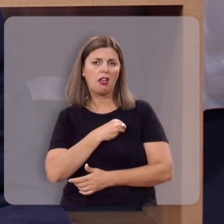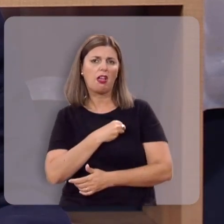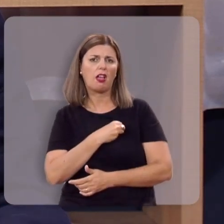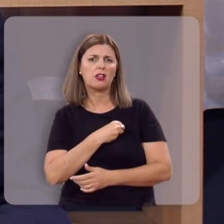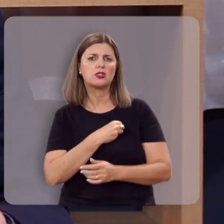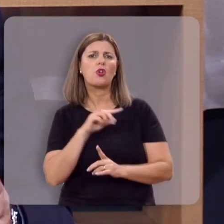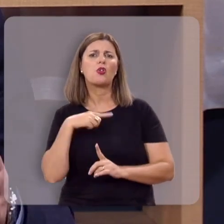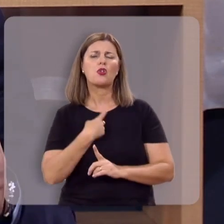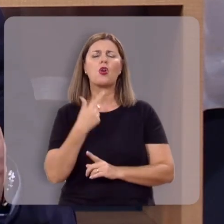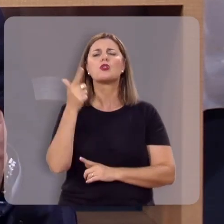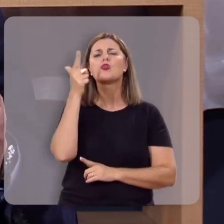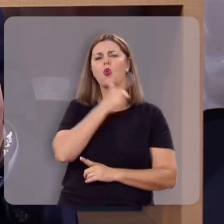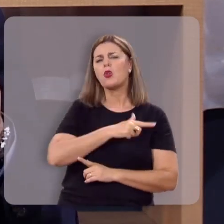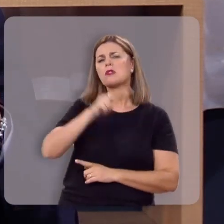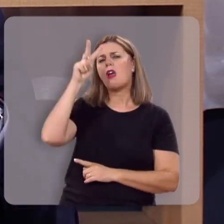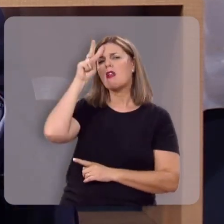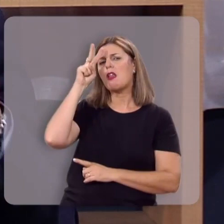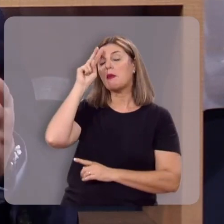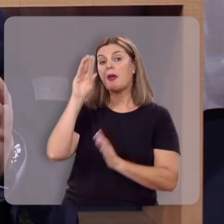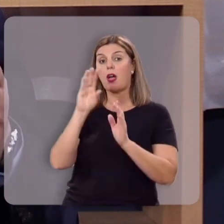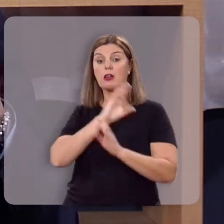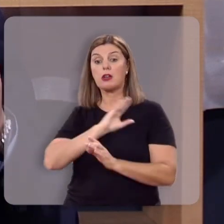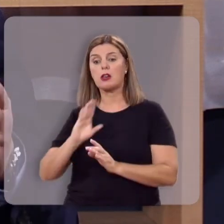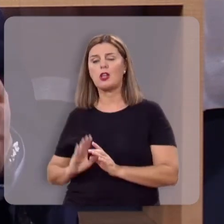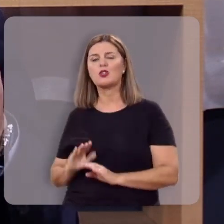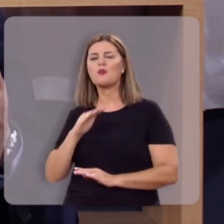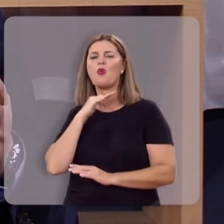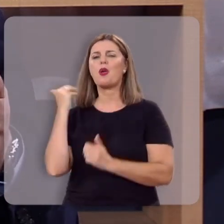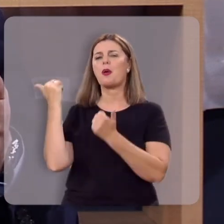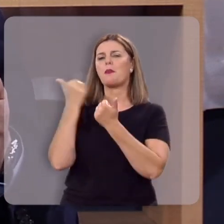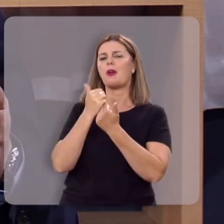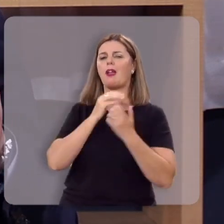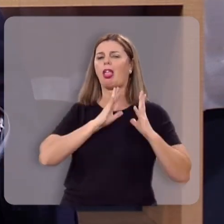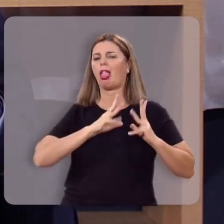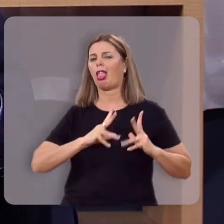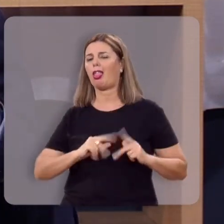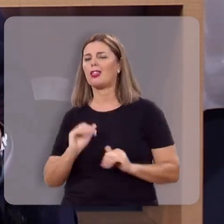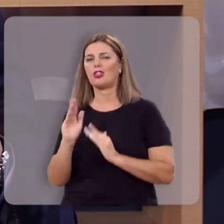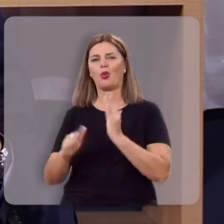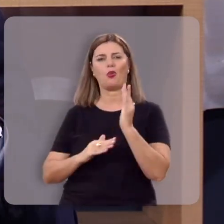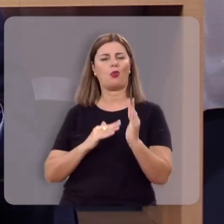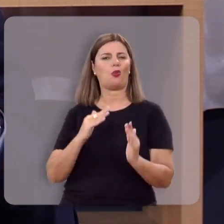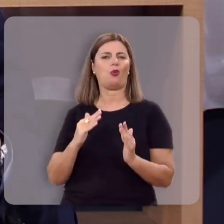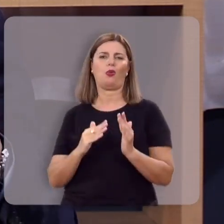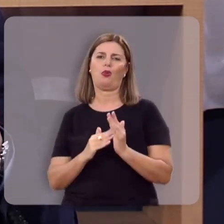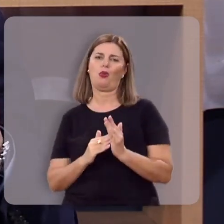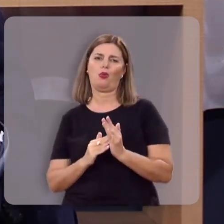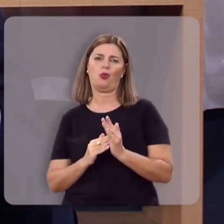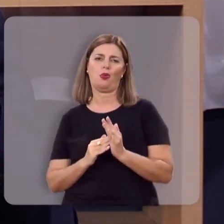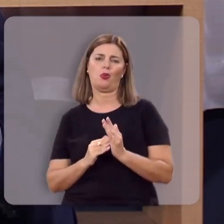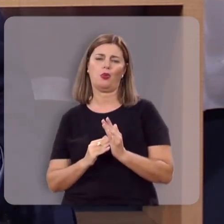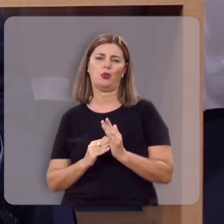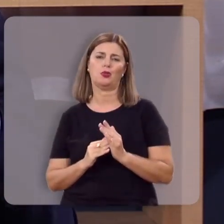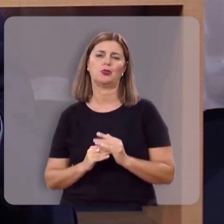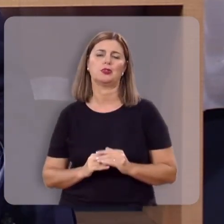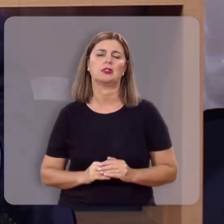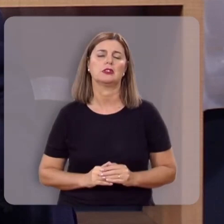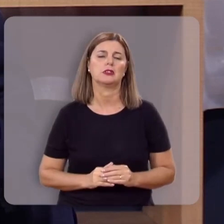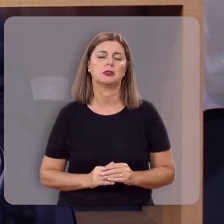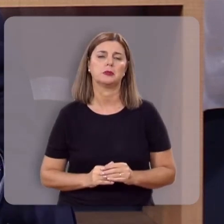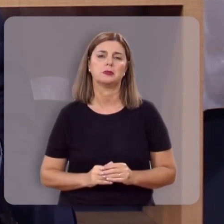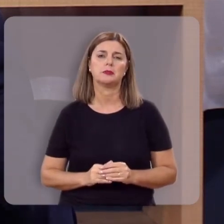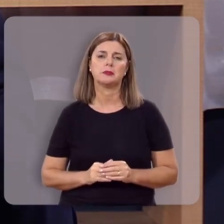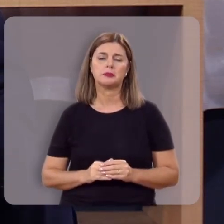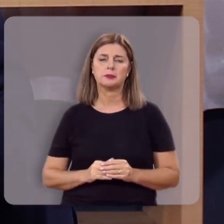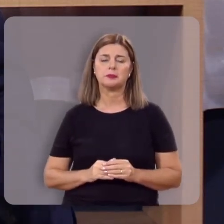pecados, nós vamos nos relembrar que Cristo morreu na cruz para pagar todos os nossos horríveis, feios